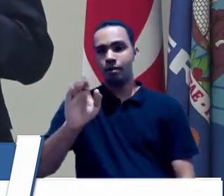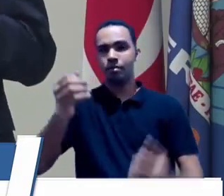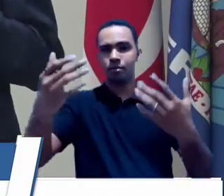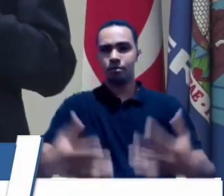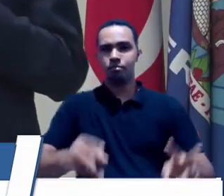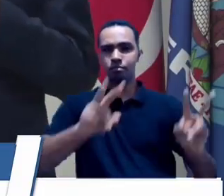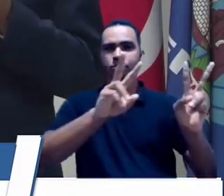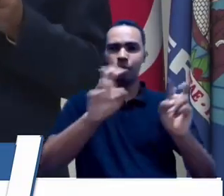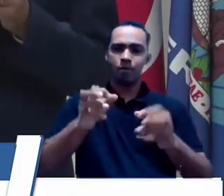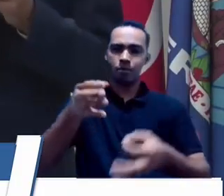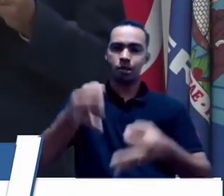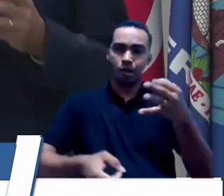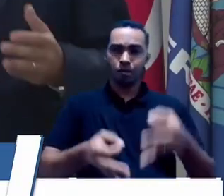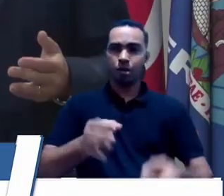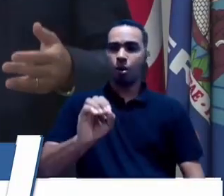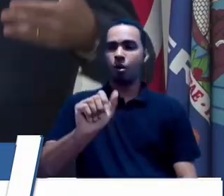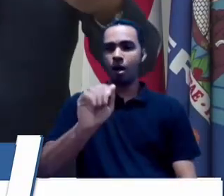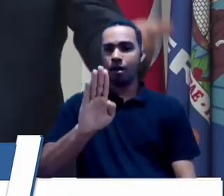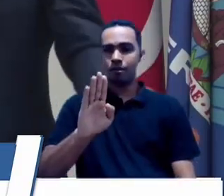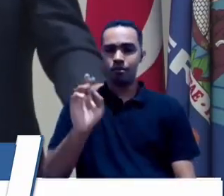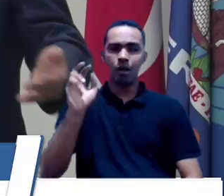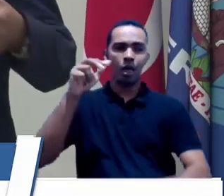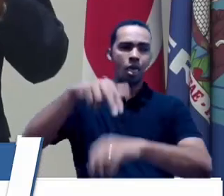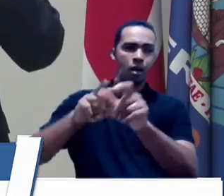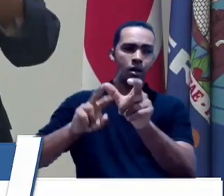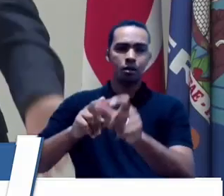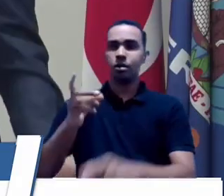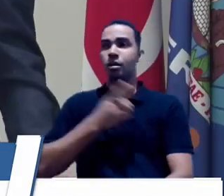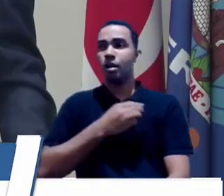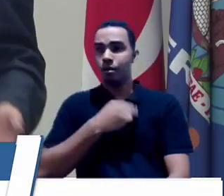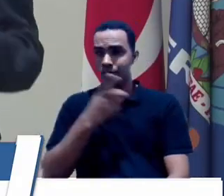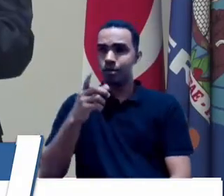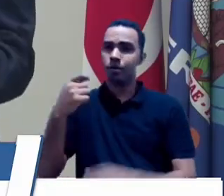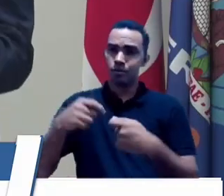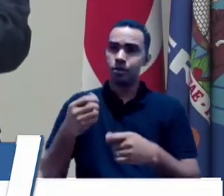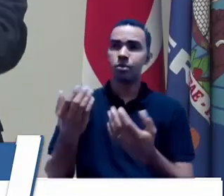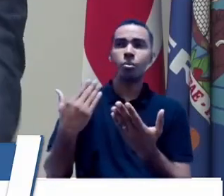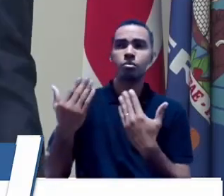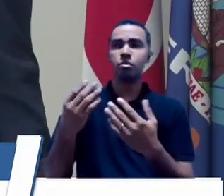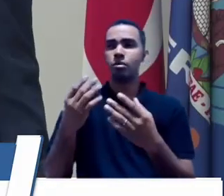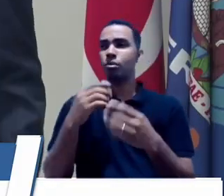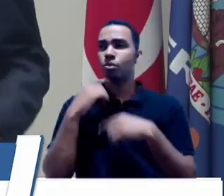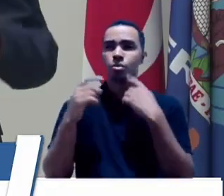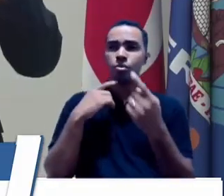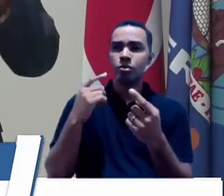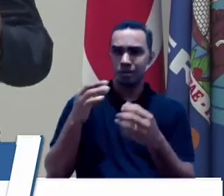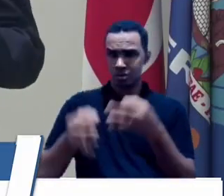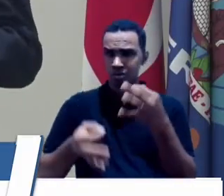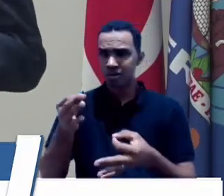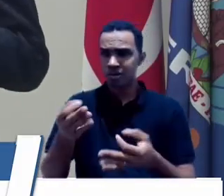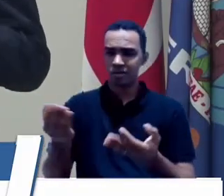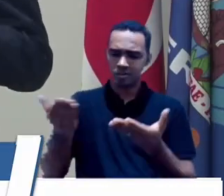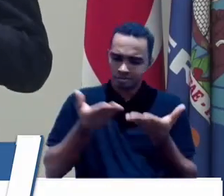OAB pudesse estar lá na Câmara e falar dela, Mota, você precisa de alguma coisa, está com alguma dúvida, é jurídico? Nós estamos aqui. Que